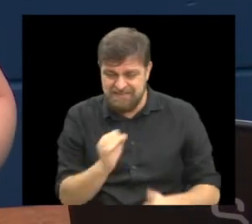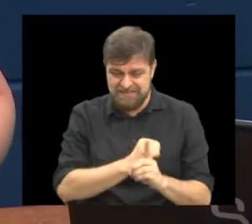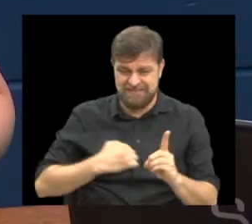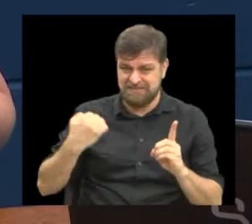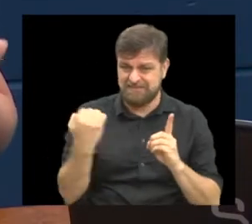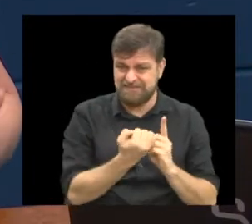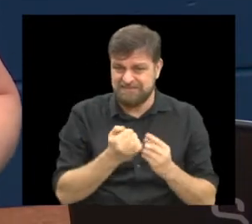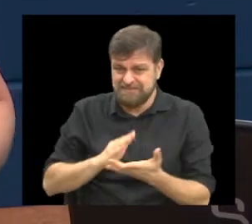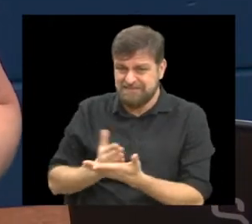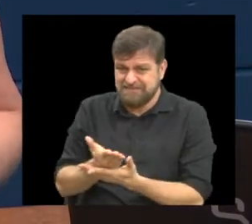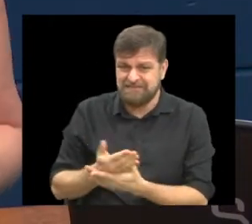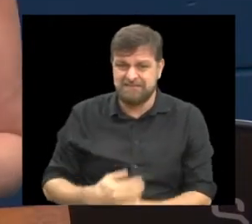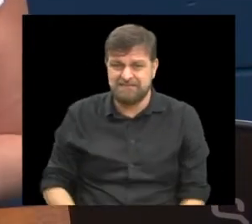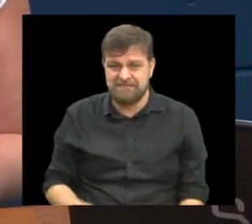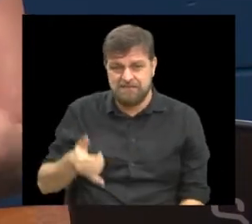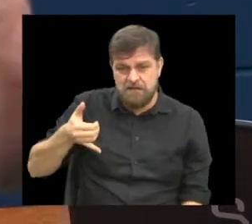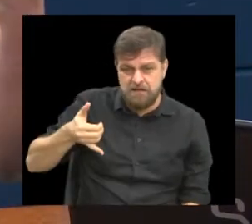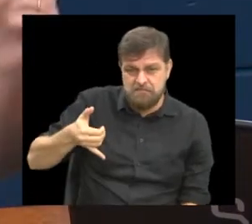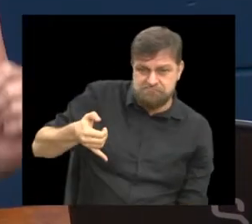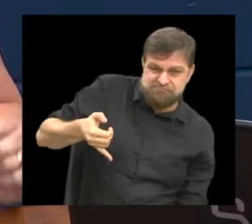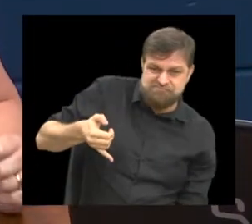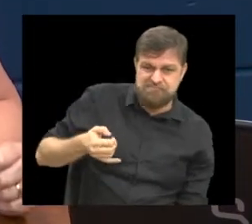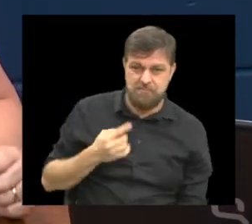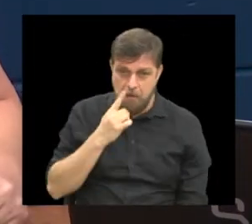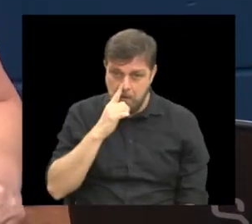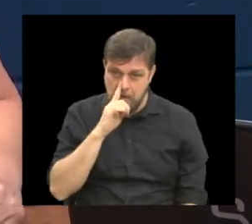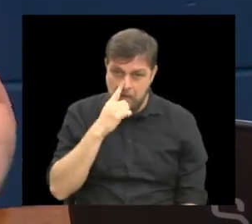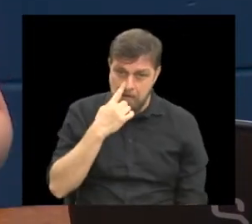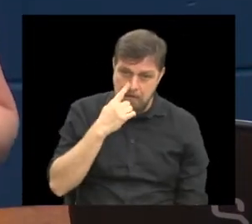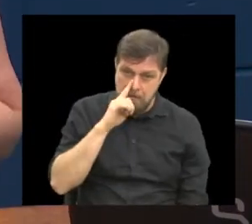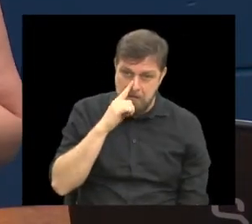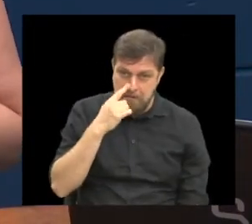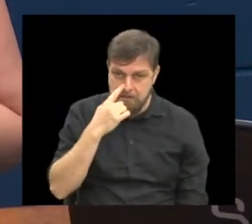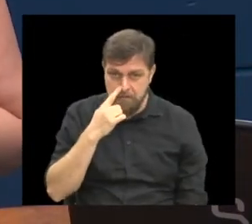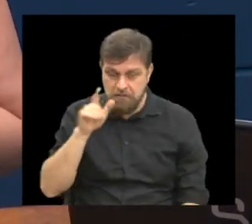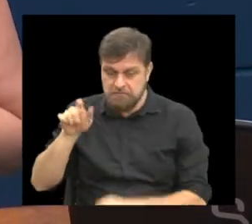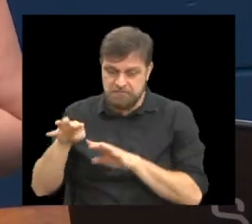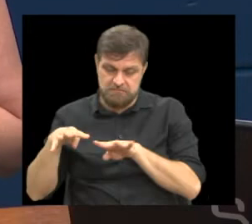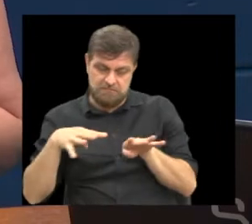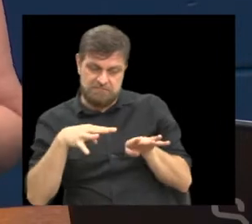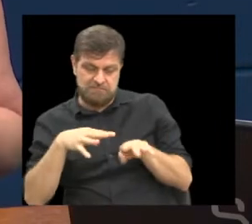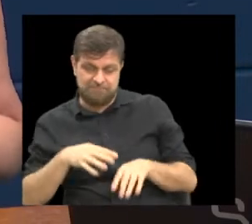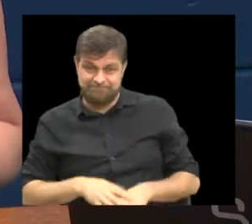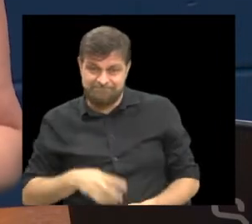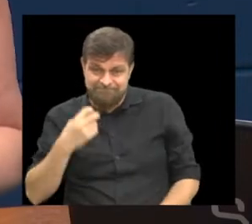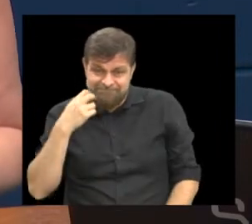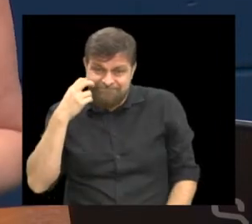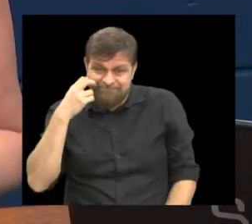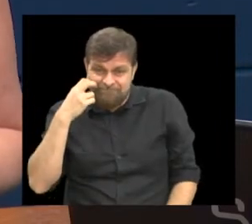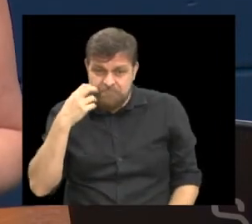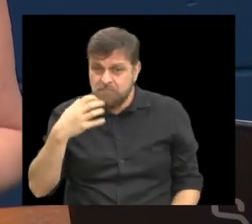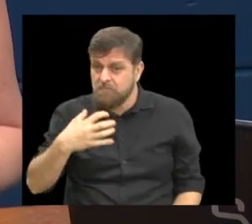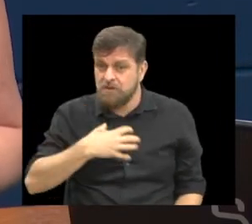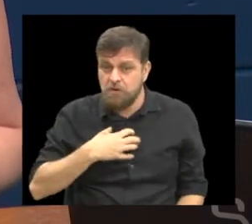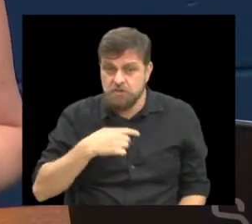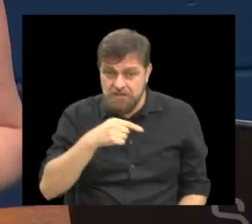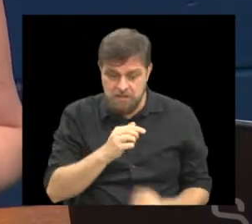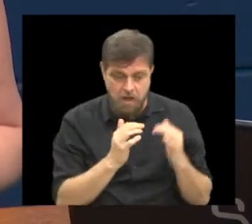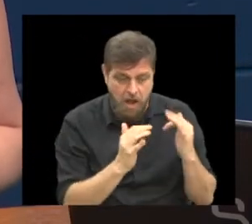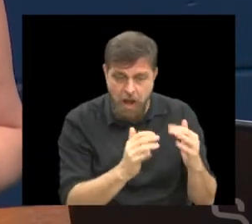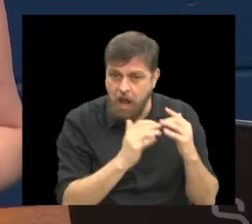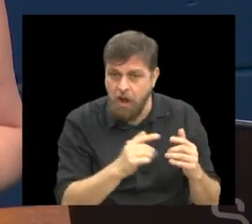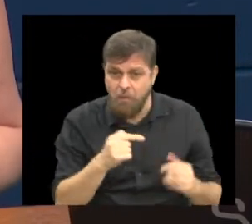né? Soltar um pum, pôr a mão no nariz, né? E as pessoas ficam sem graça. É entender que o nosso autista não tem